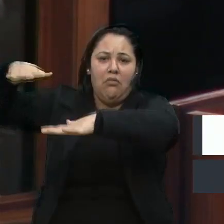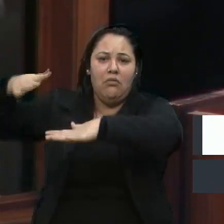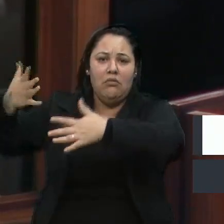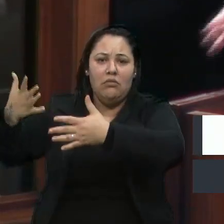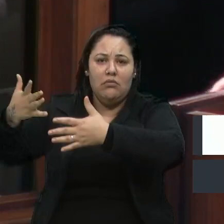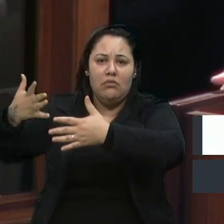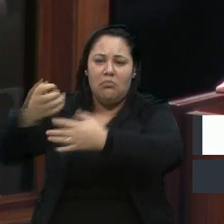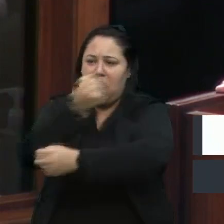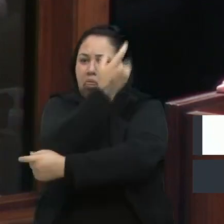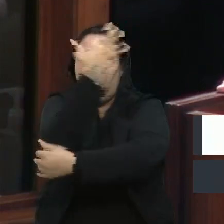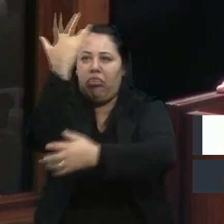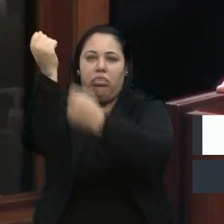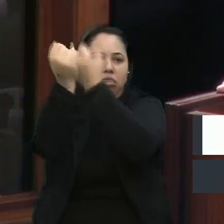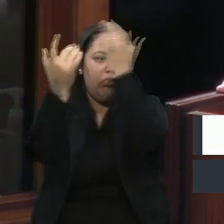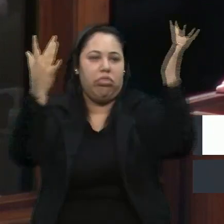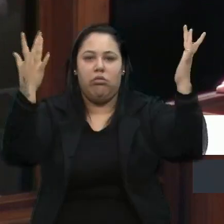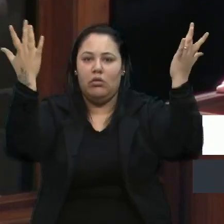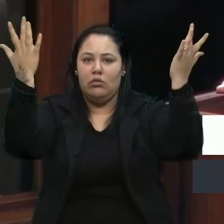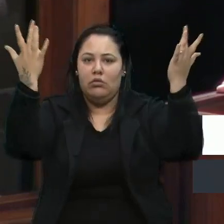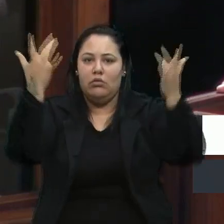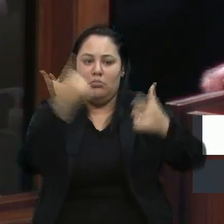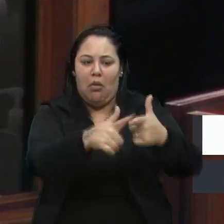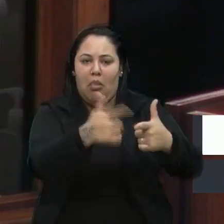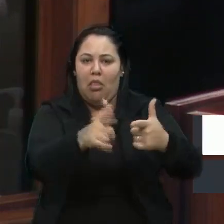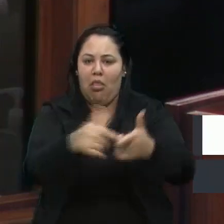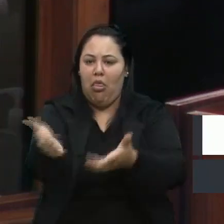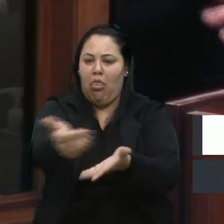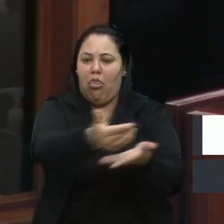capim alto, problema de coleta de lixo,